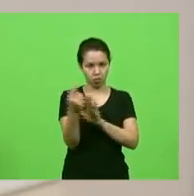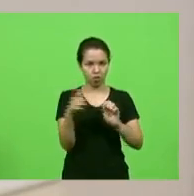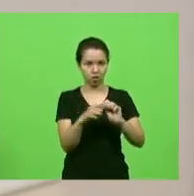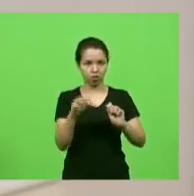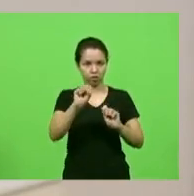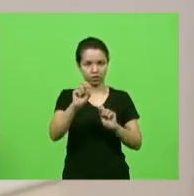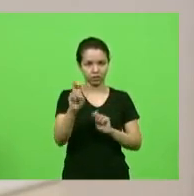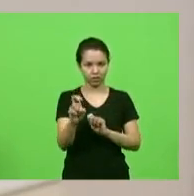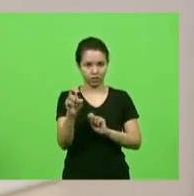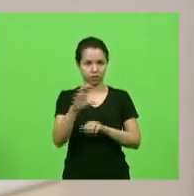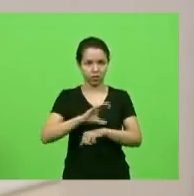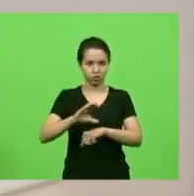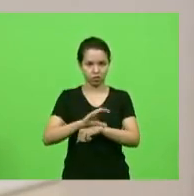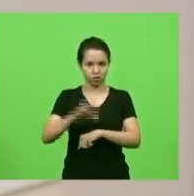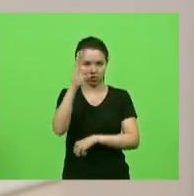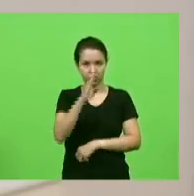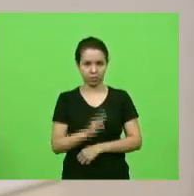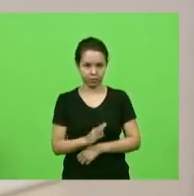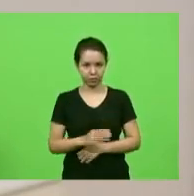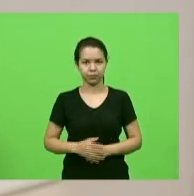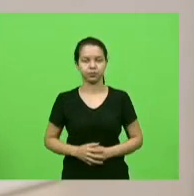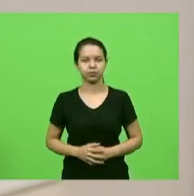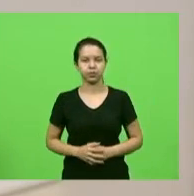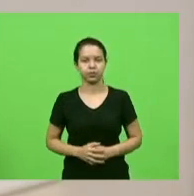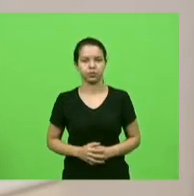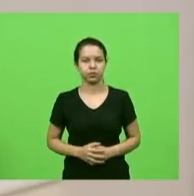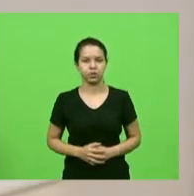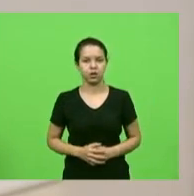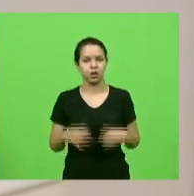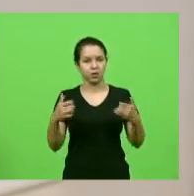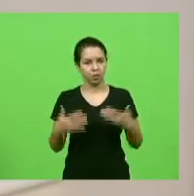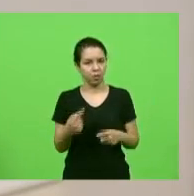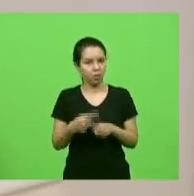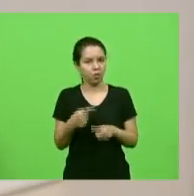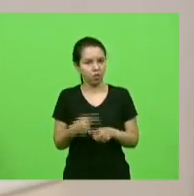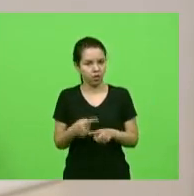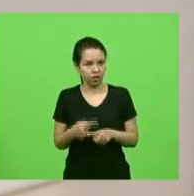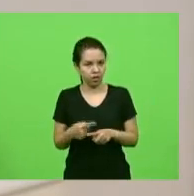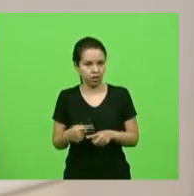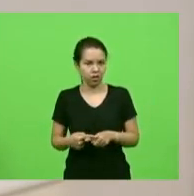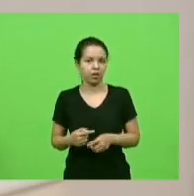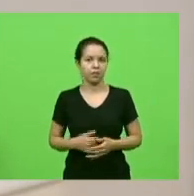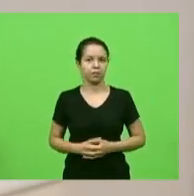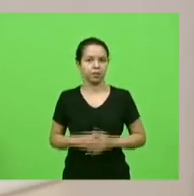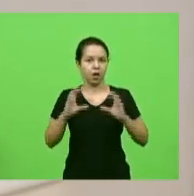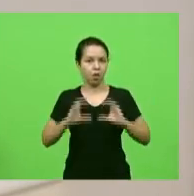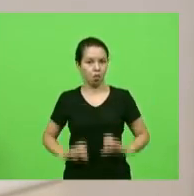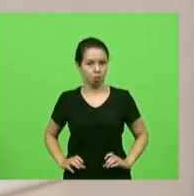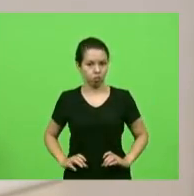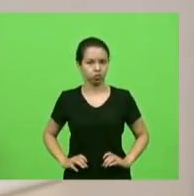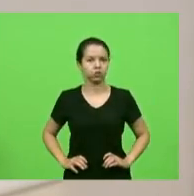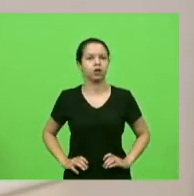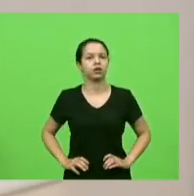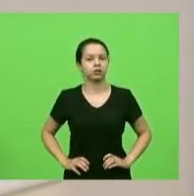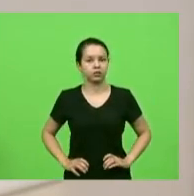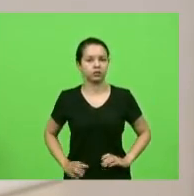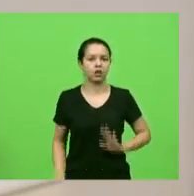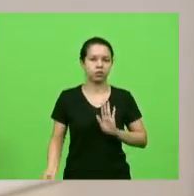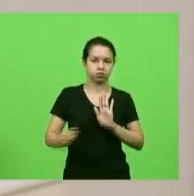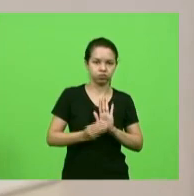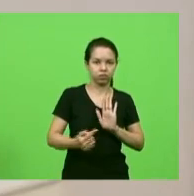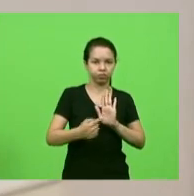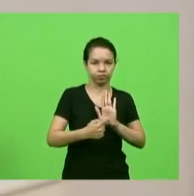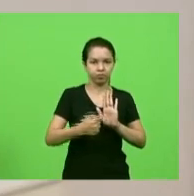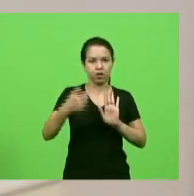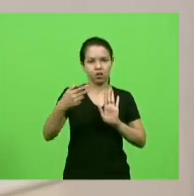da Constituição da República. Daí porque as condutas indicadas na exordial desse processo não